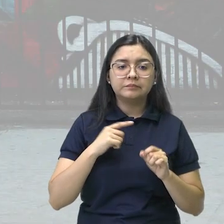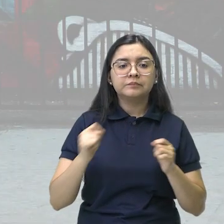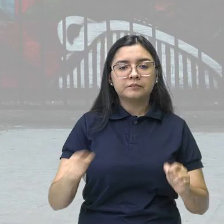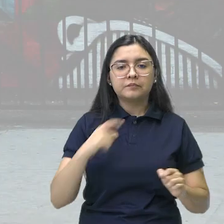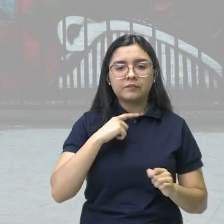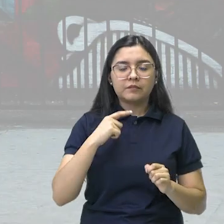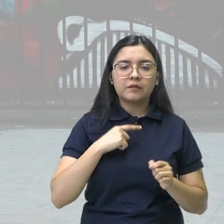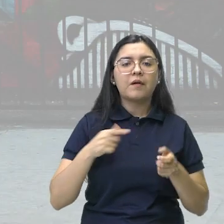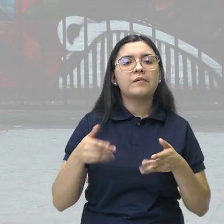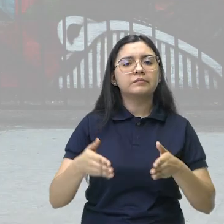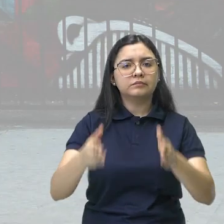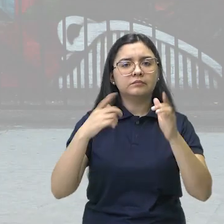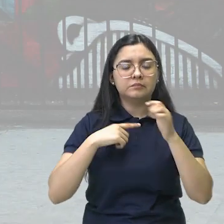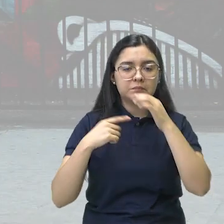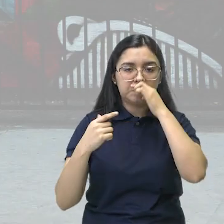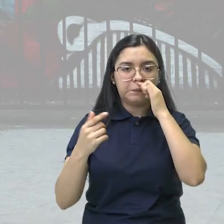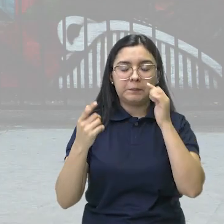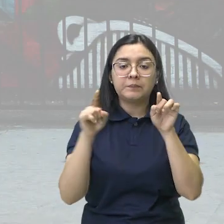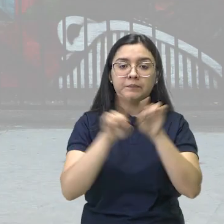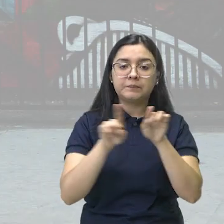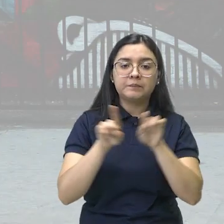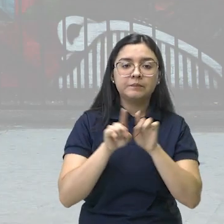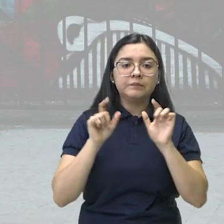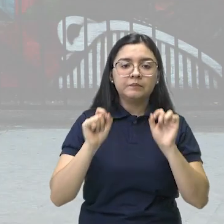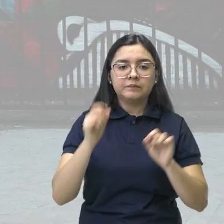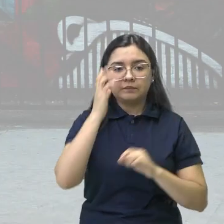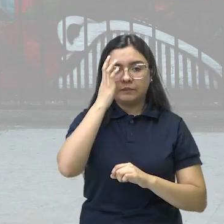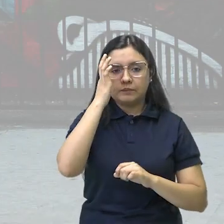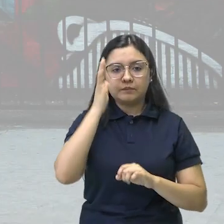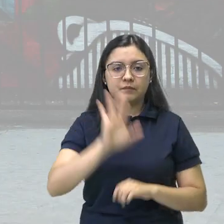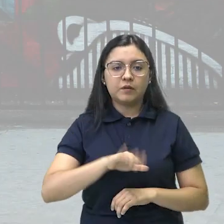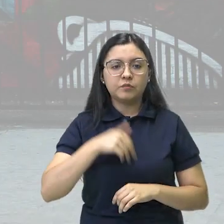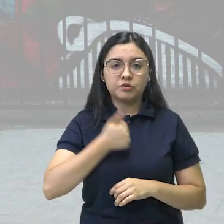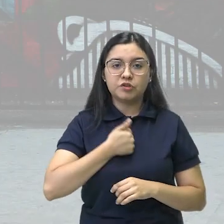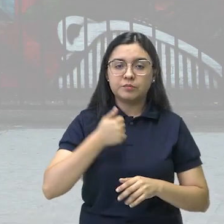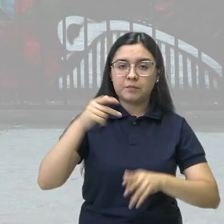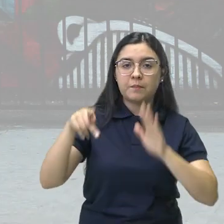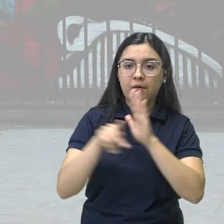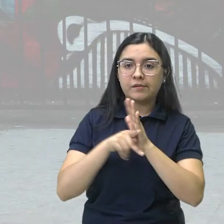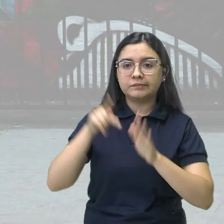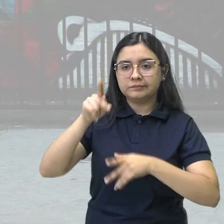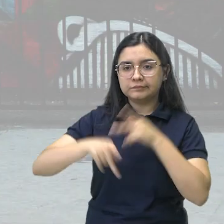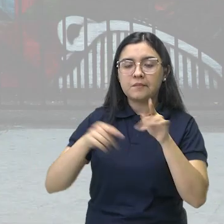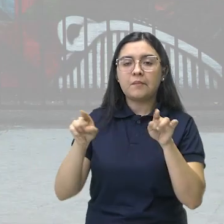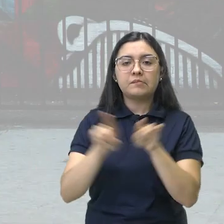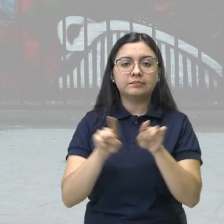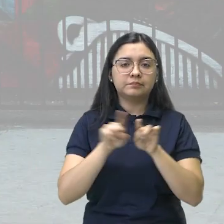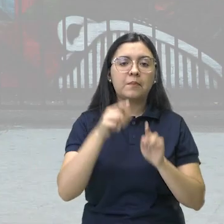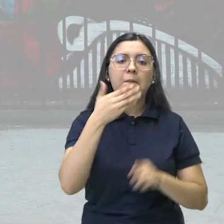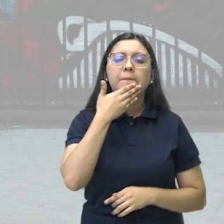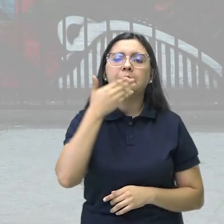corredor vibrante, levando a autoestima dos moradores e melhorando a